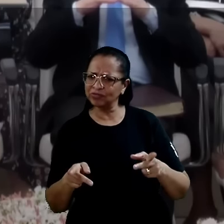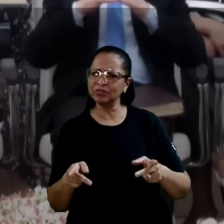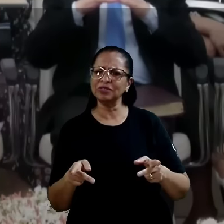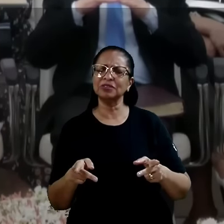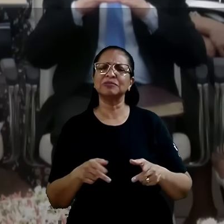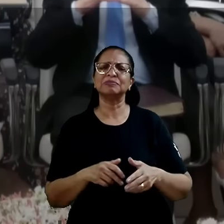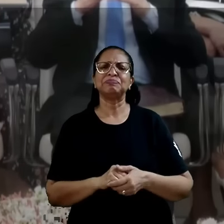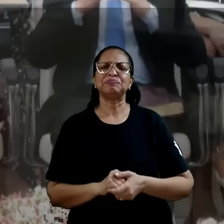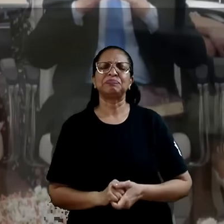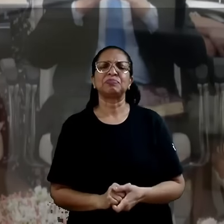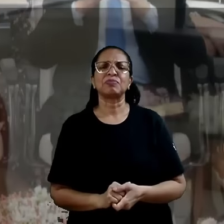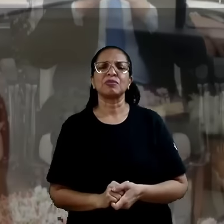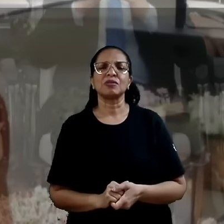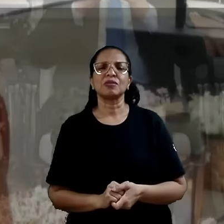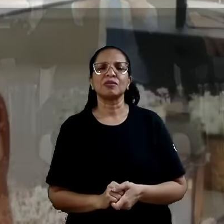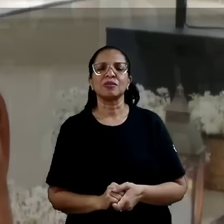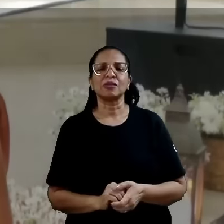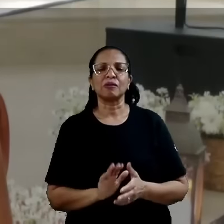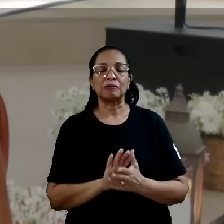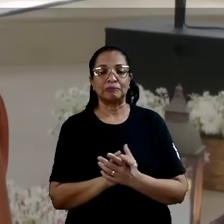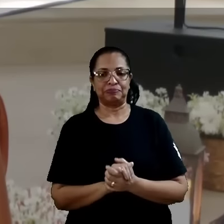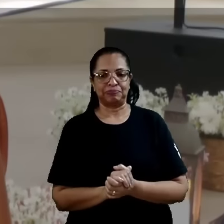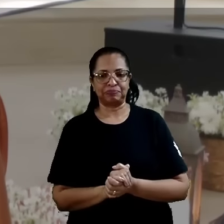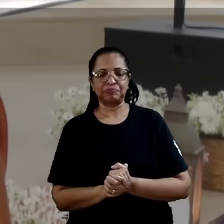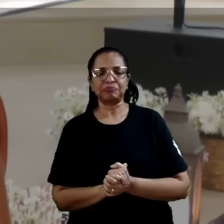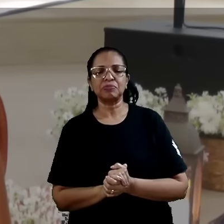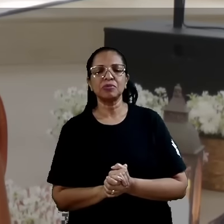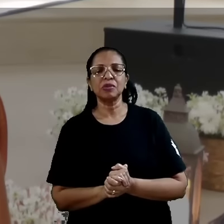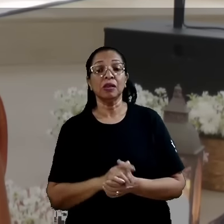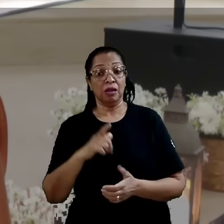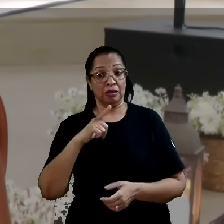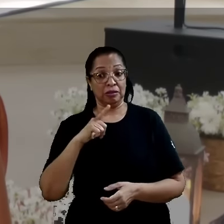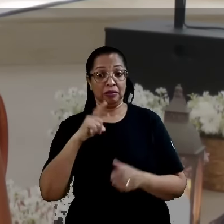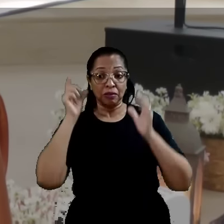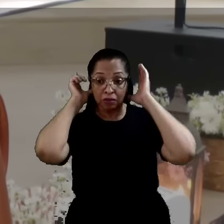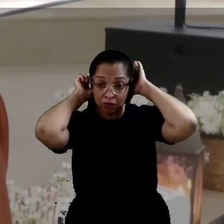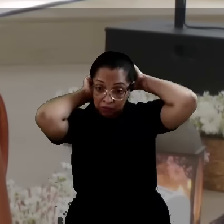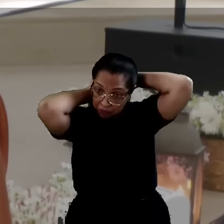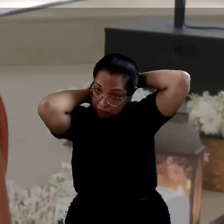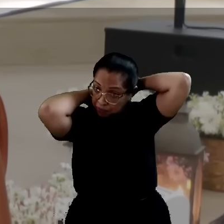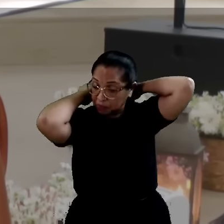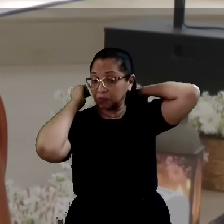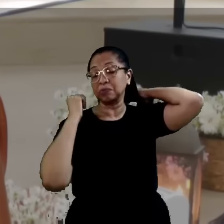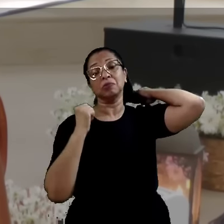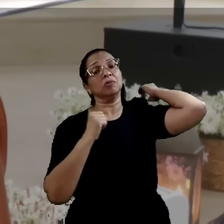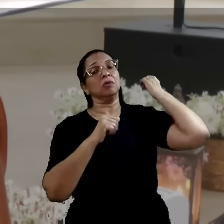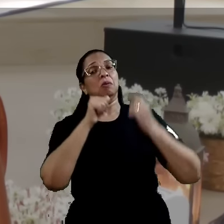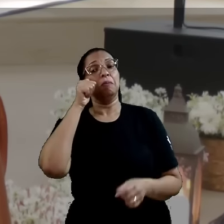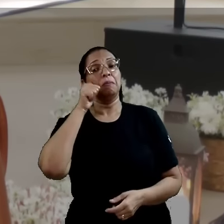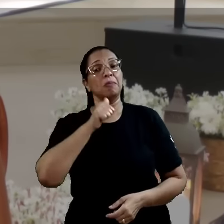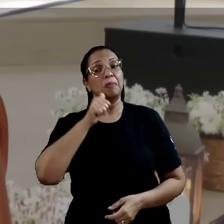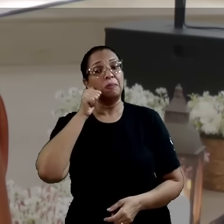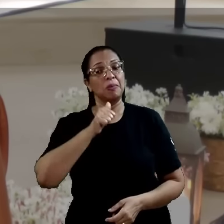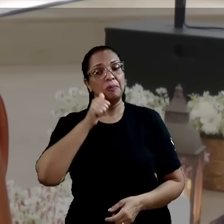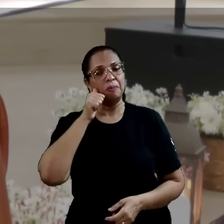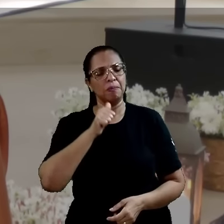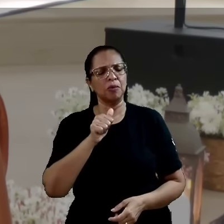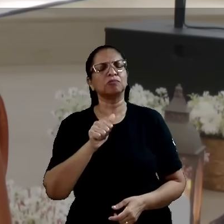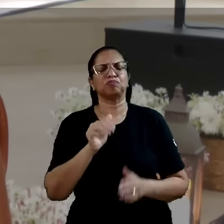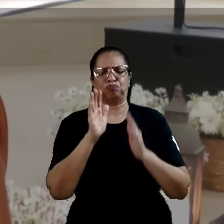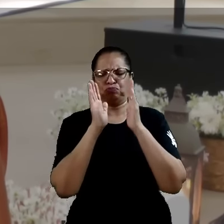Deus com grande poder e autoridade ele disse então nós vamos lá o que Deus falar na boca